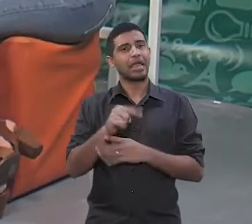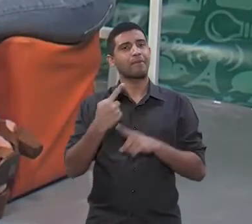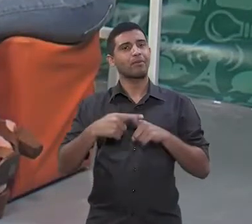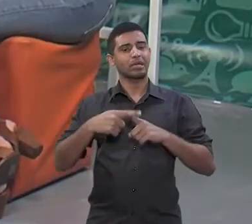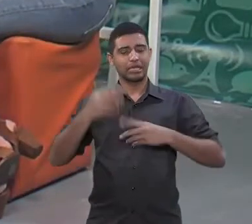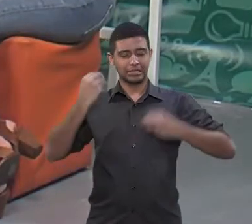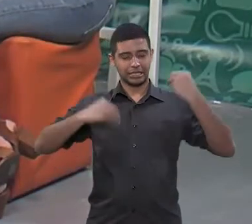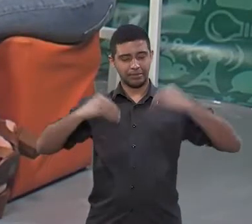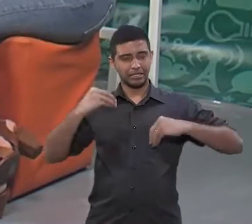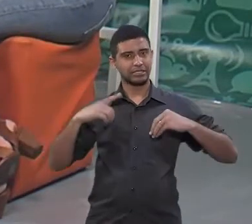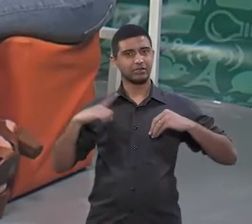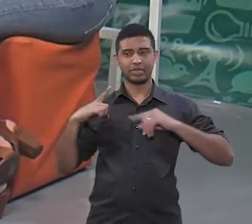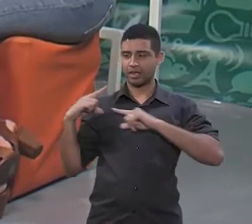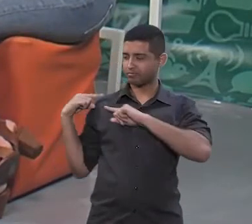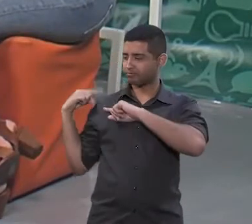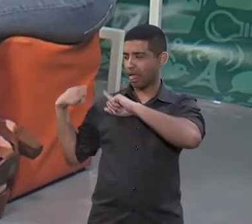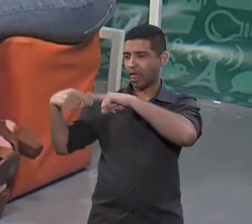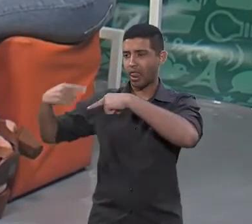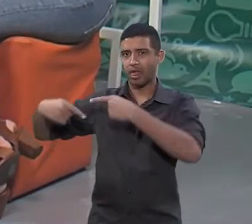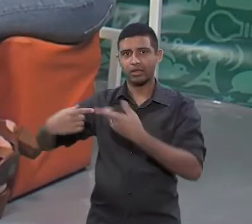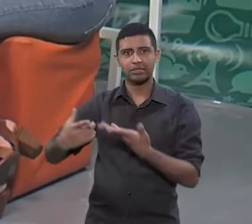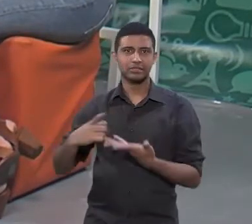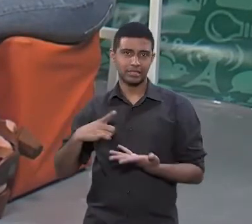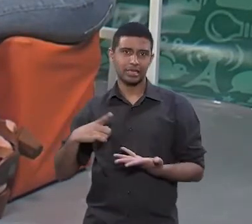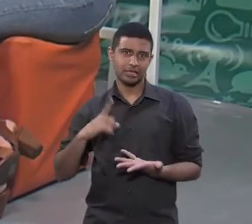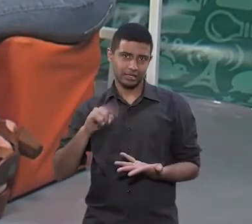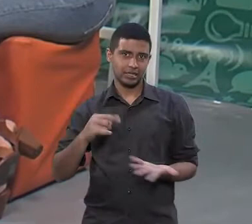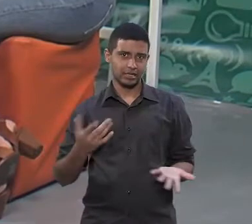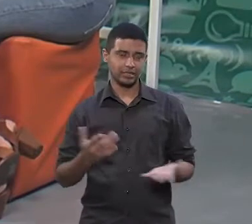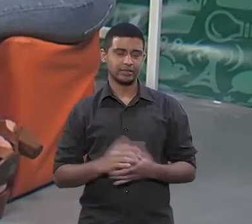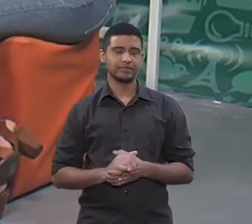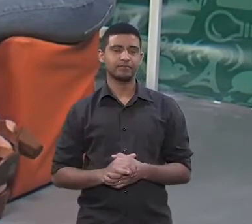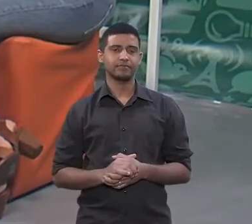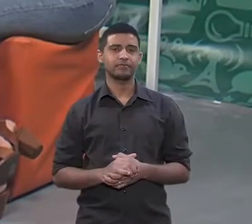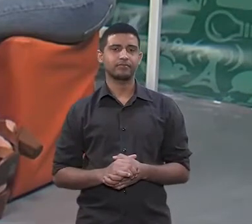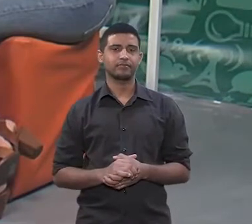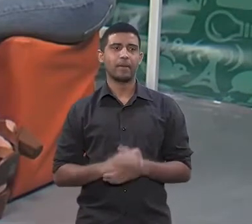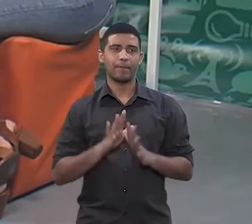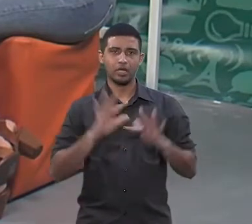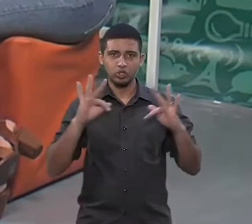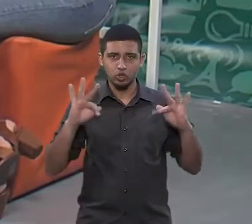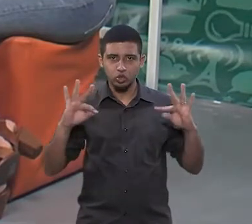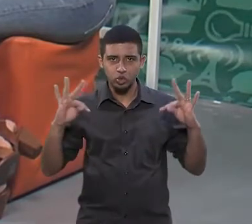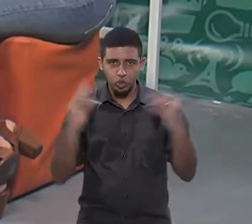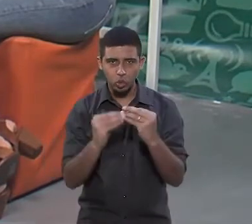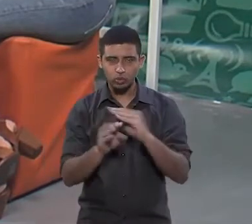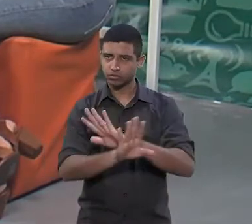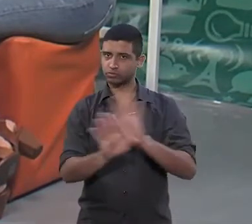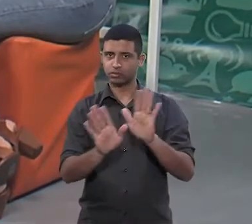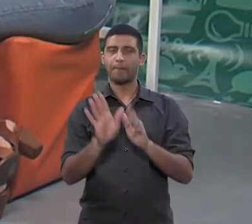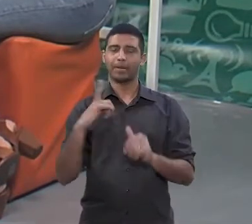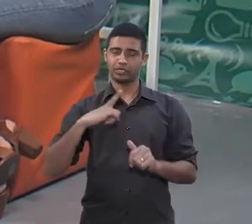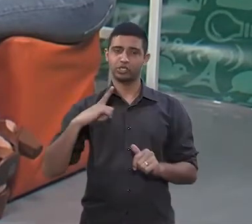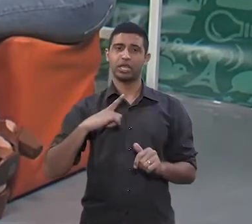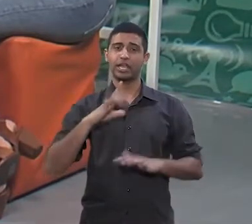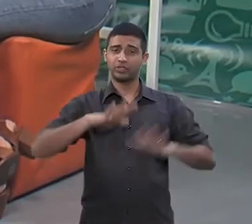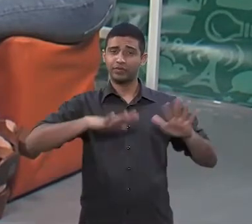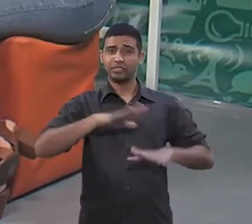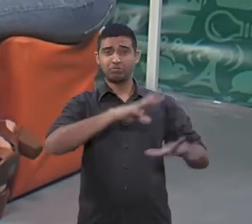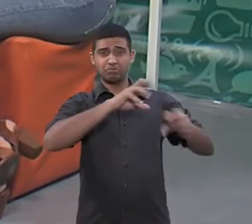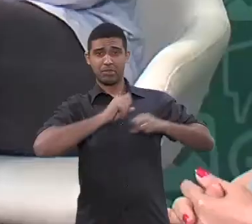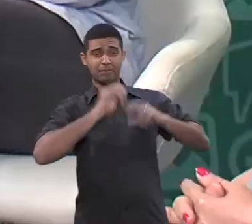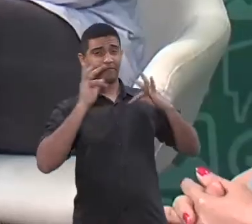tem um fator genético, né, envolvido nela, que Sim. não necessariamente é uma coisa aí que... Não todas. Não todas, mas existe esse